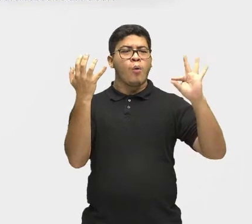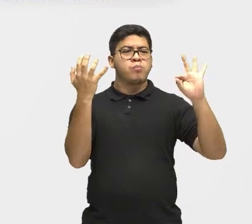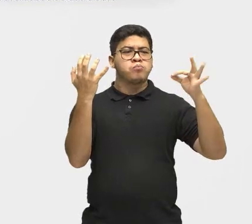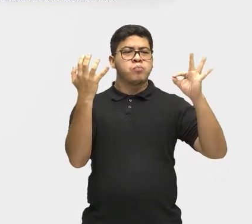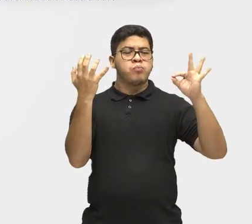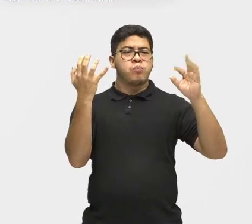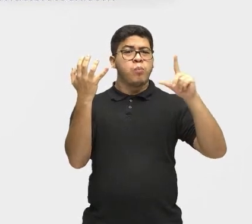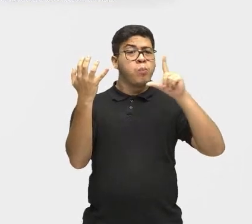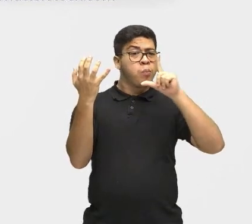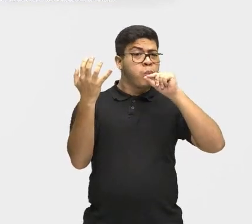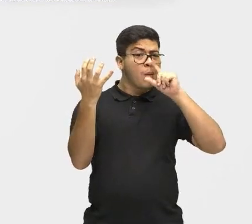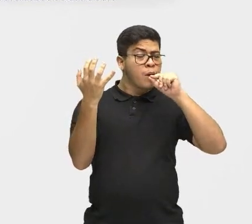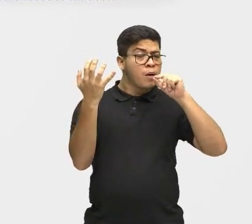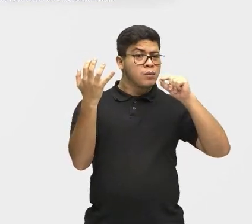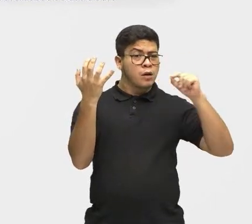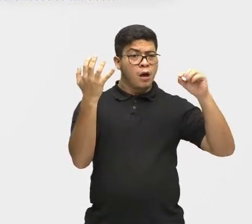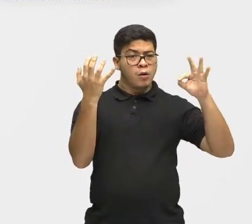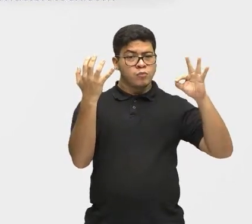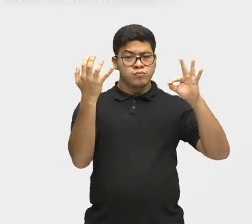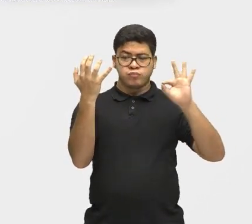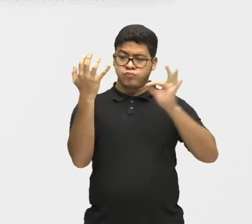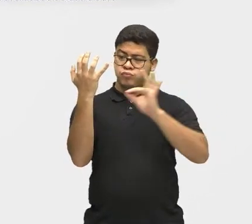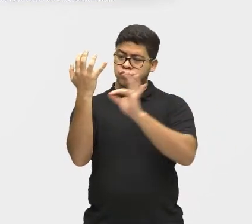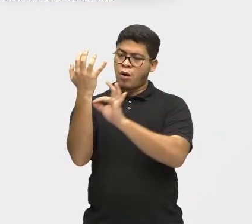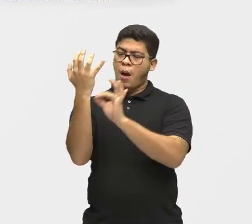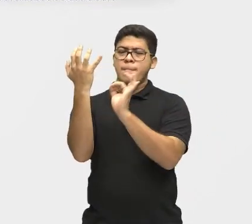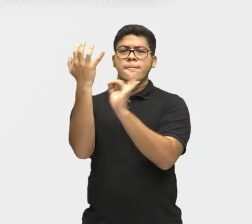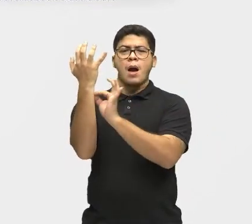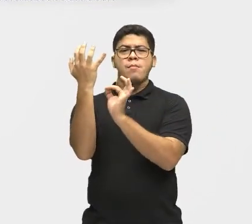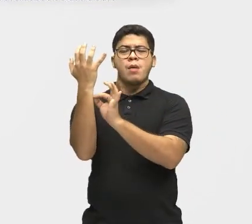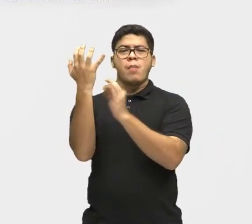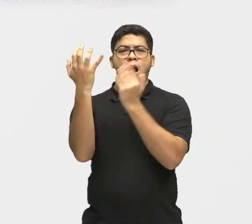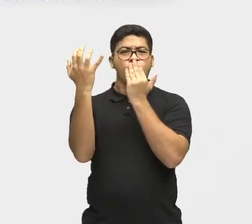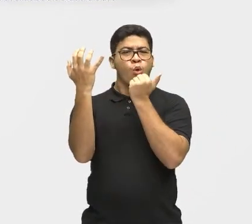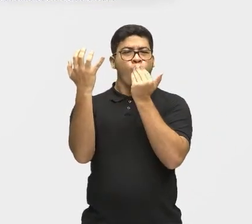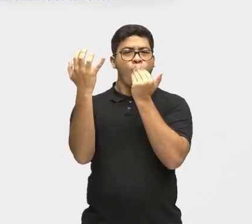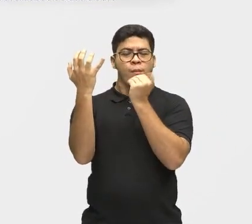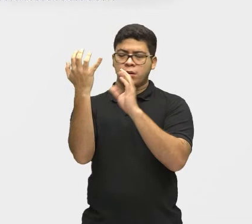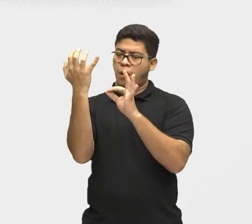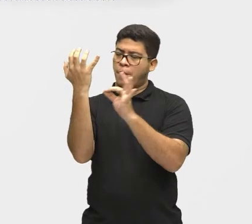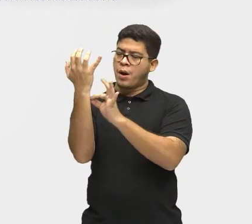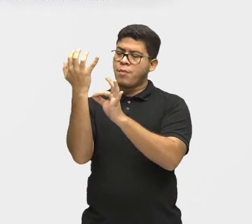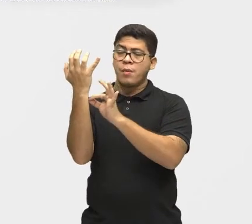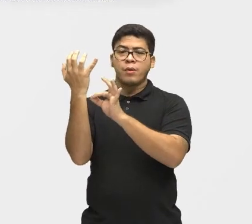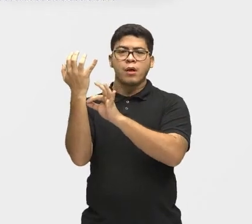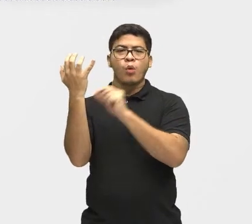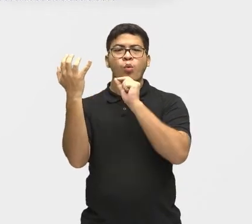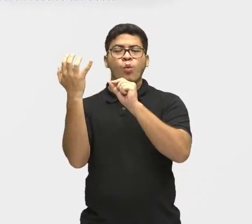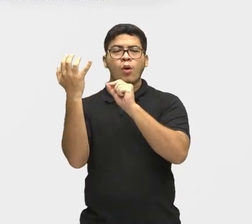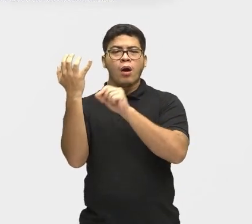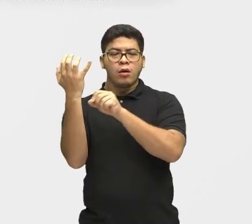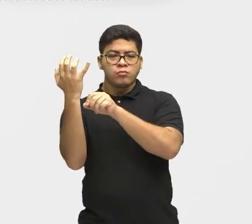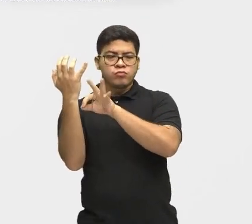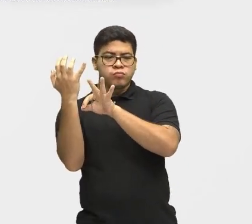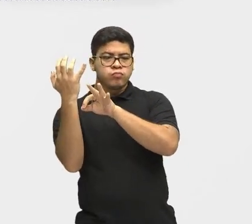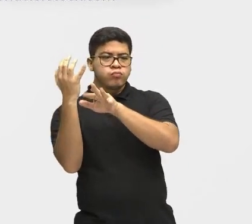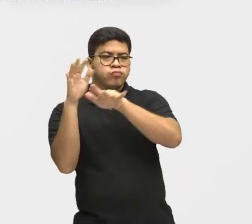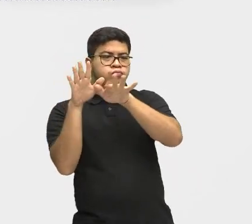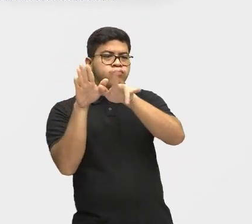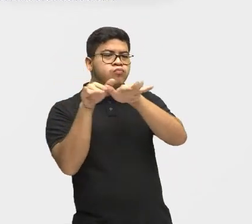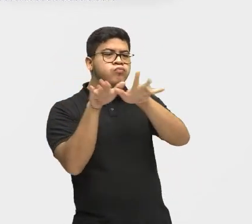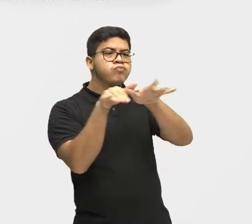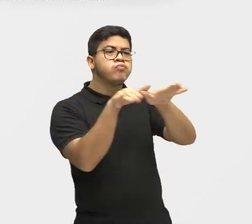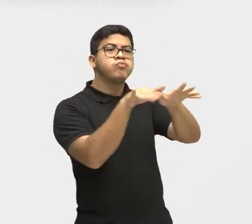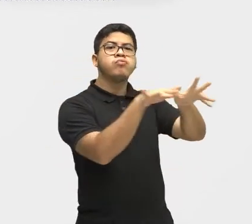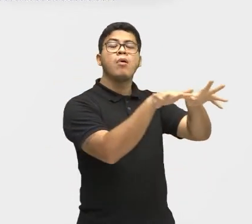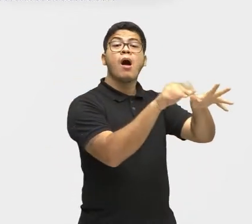contribuir com ela. As aves são grandes dispersores, né? Por quê? Porque levam os frutos para cima e